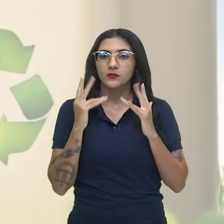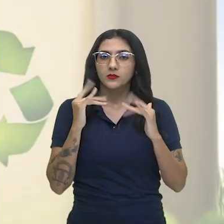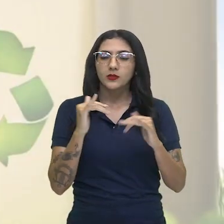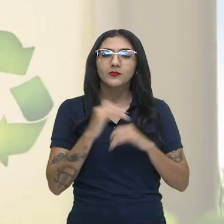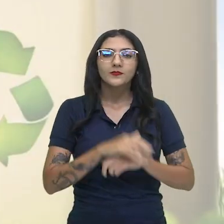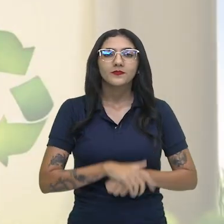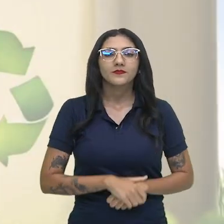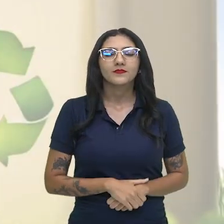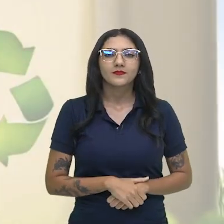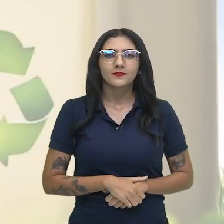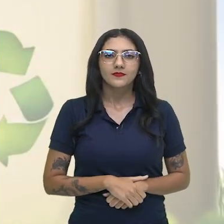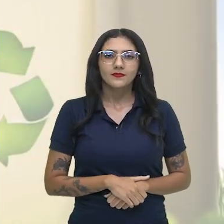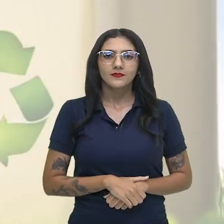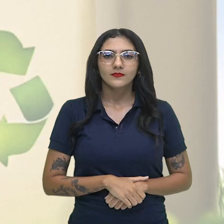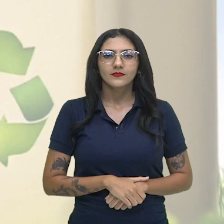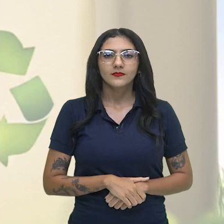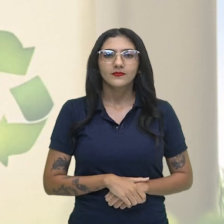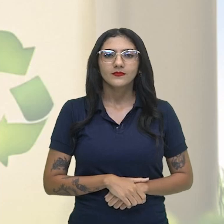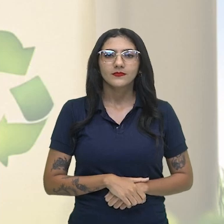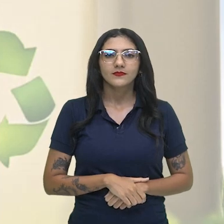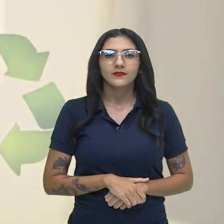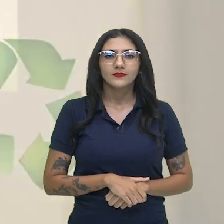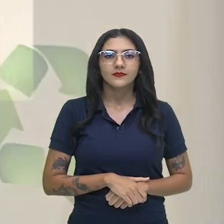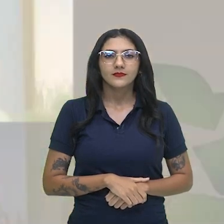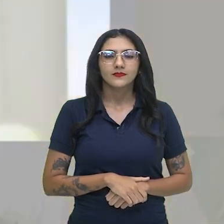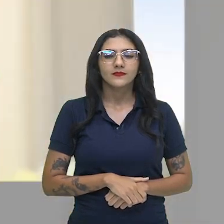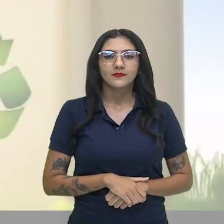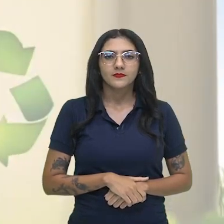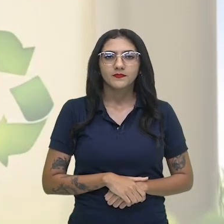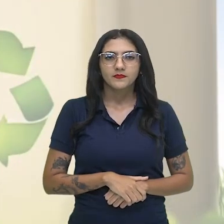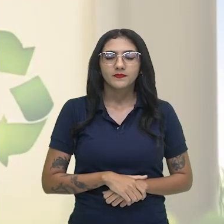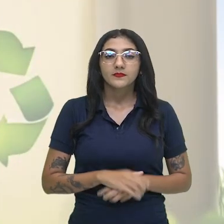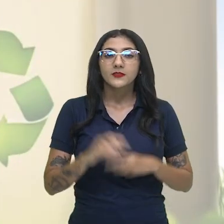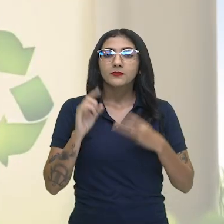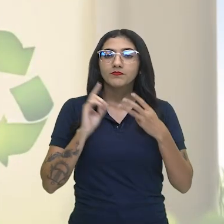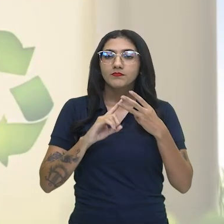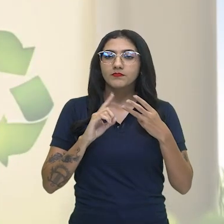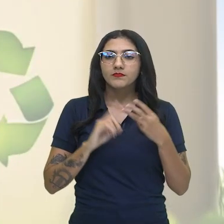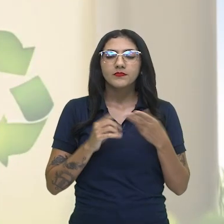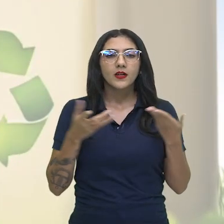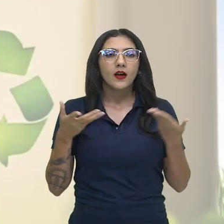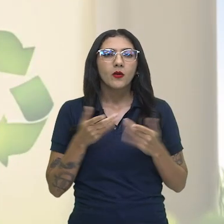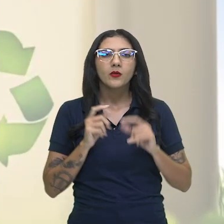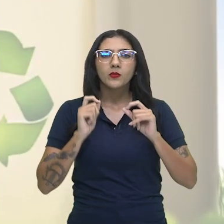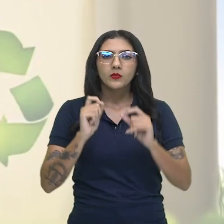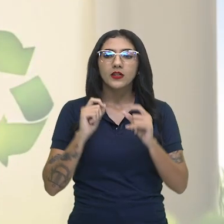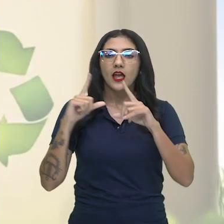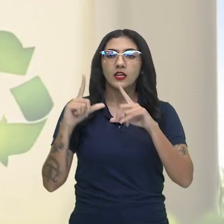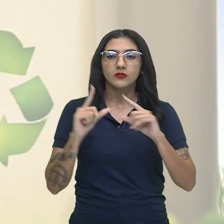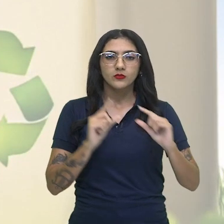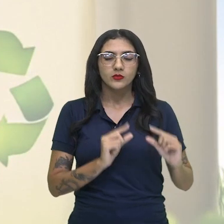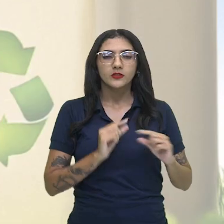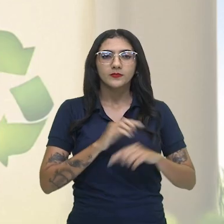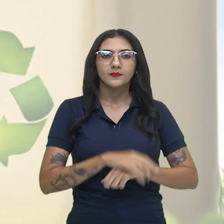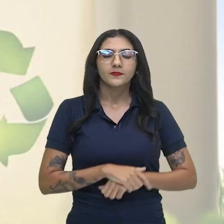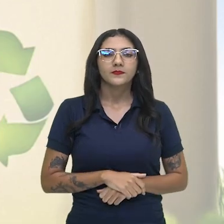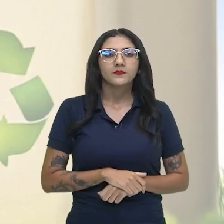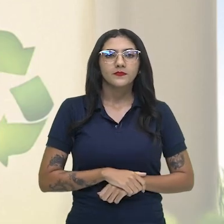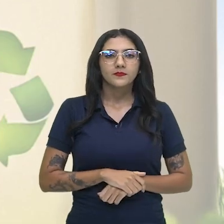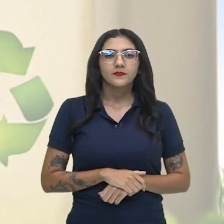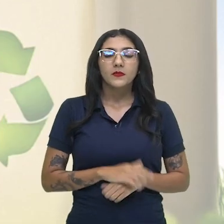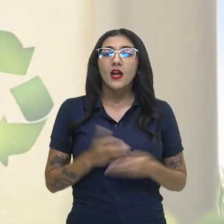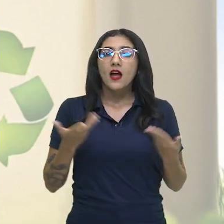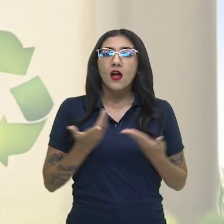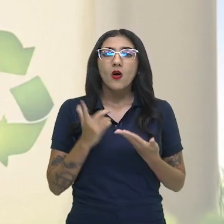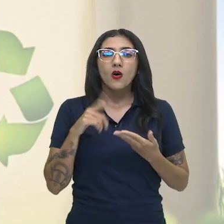aí o próximo R seria reduzir, né? O que diz a ação de reduzir? Pessoal, nessa